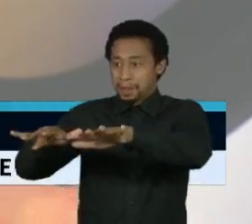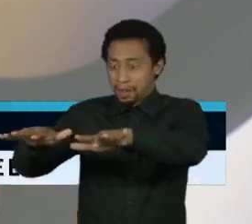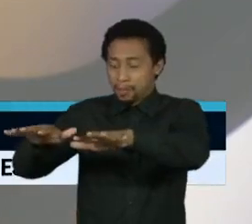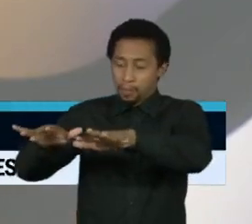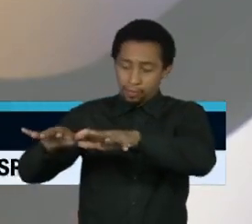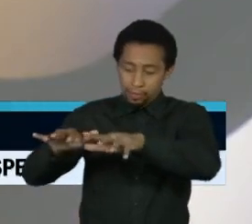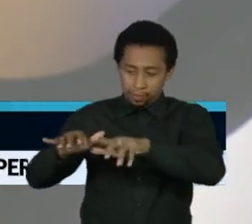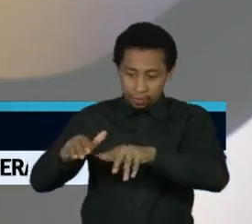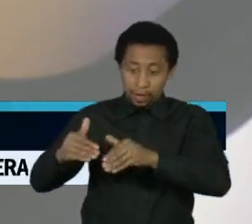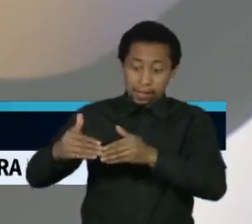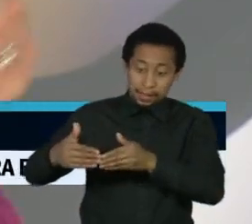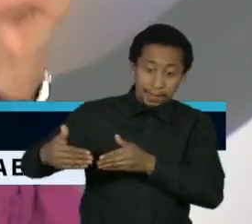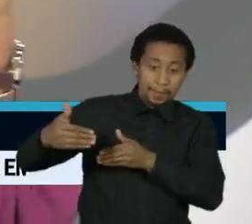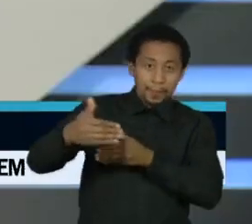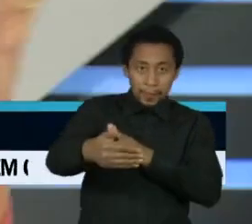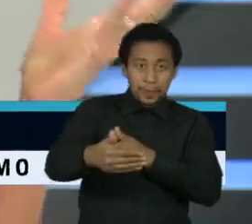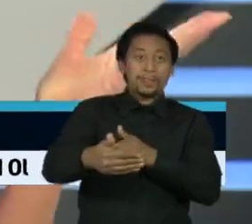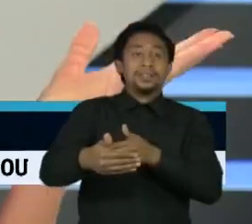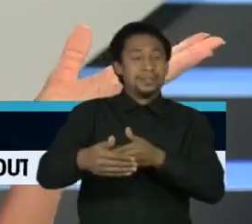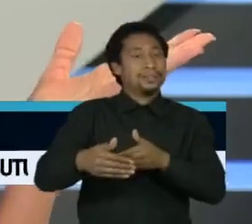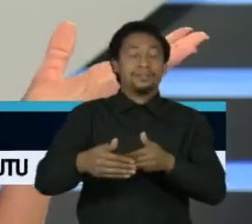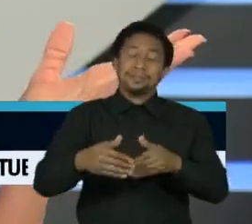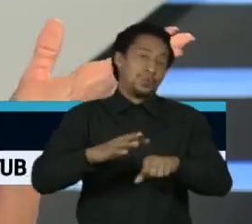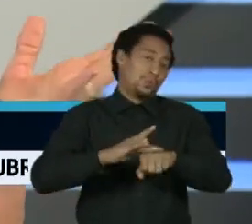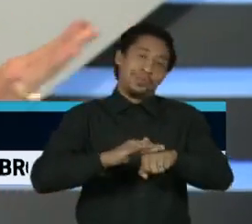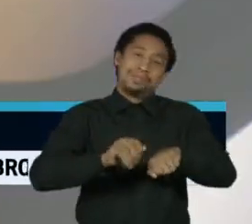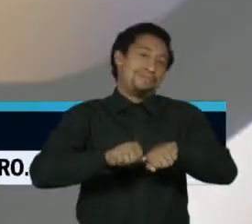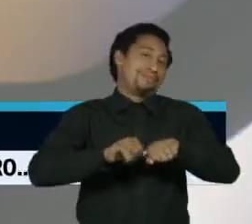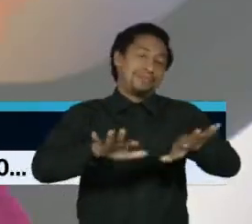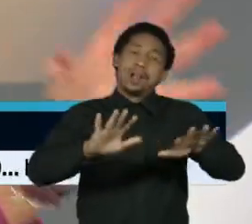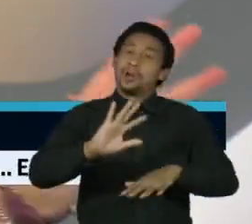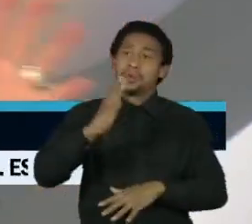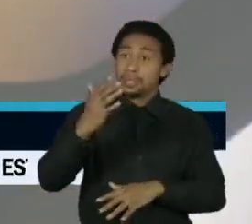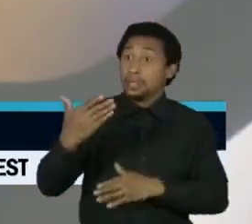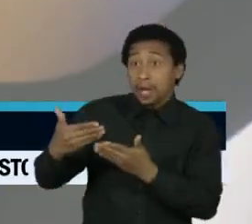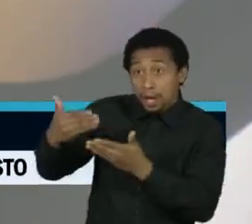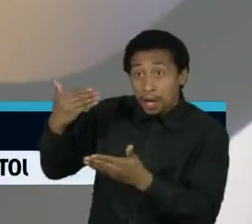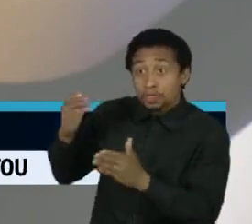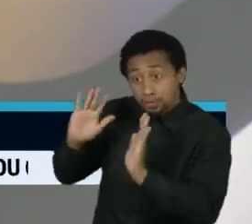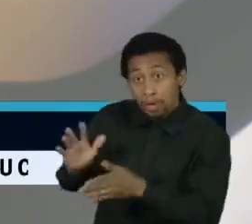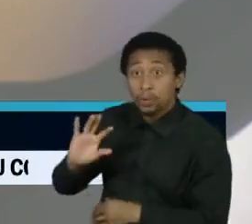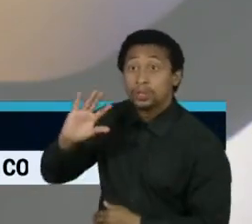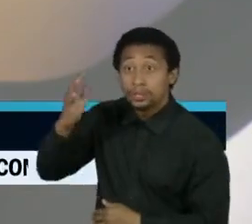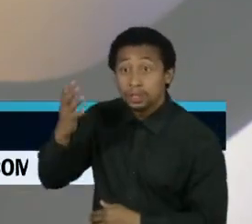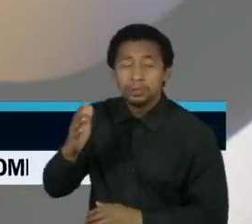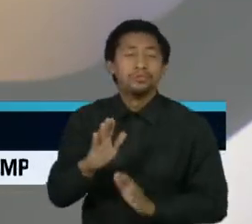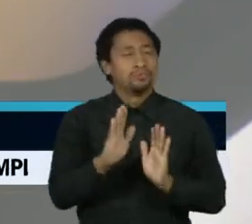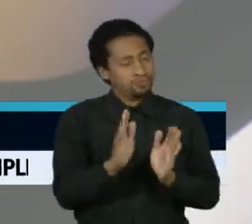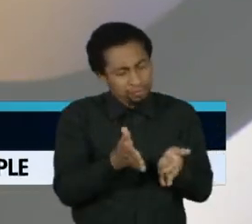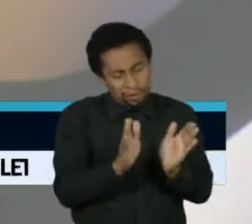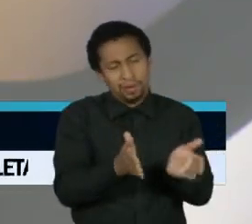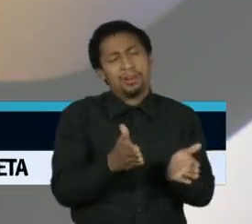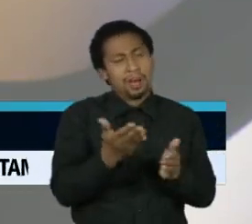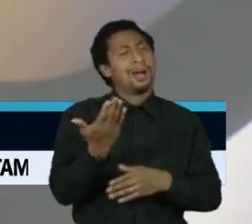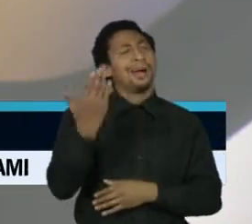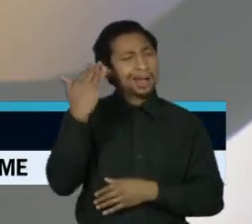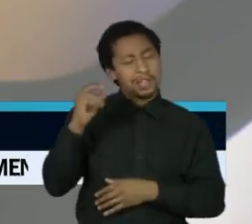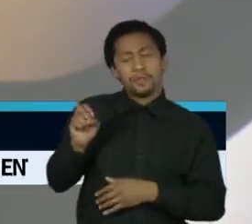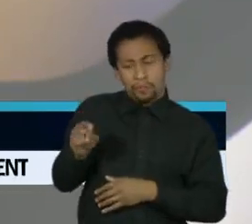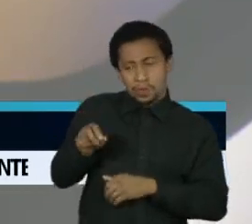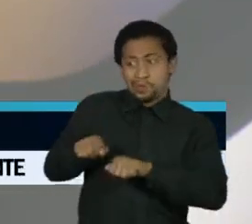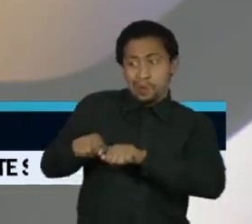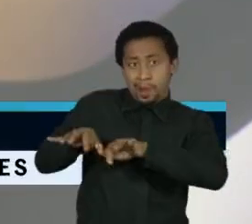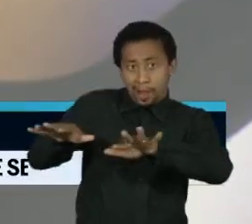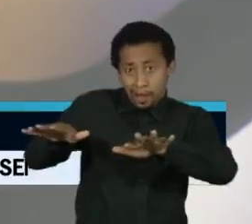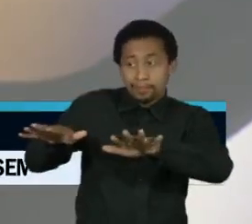não quer poderia ter acabado mas nem isso é isso foi comum em outra o DNA já está escrito em outras vezes a gente sabia que a gente ia correr